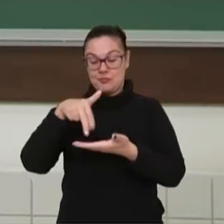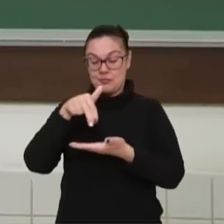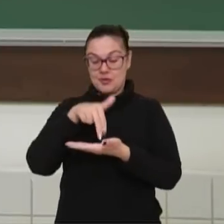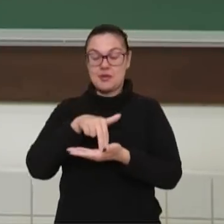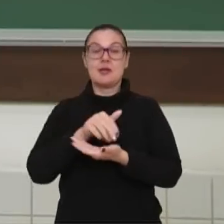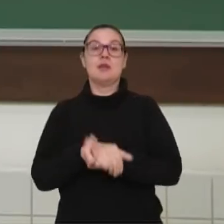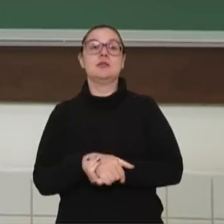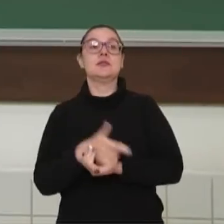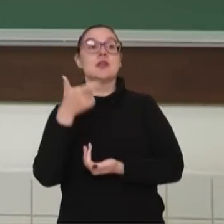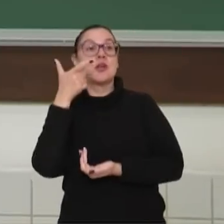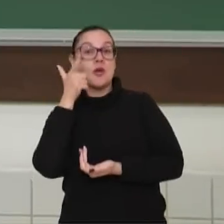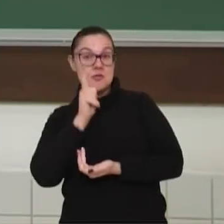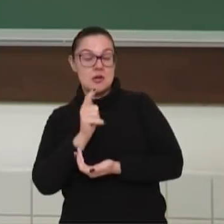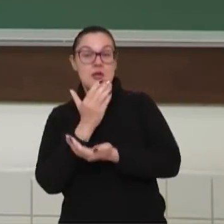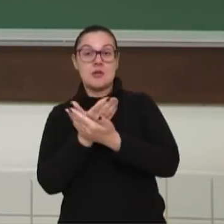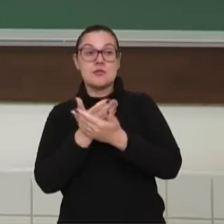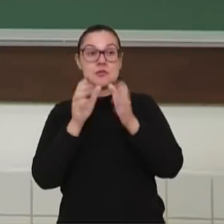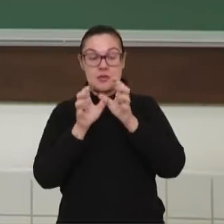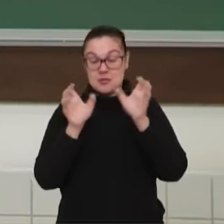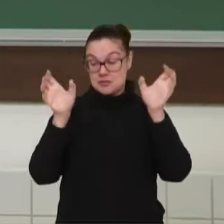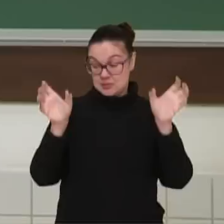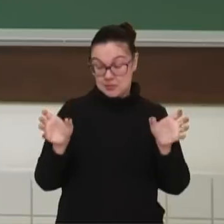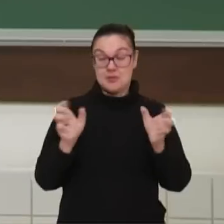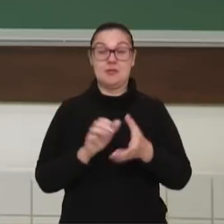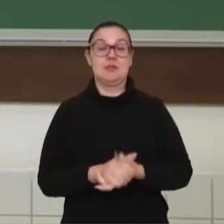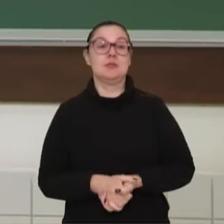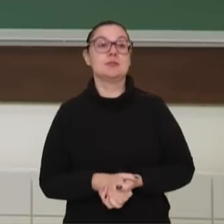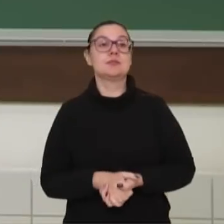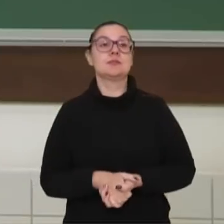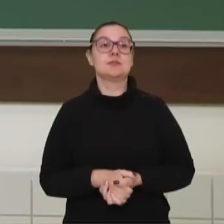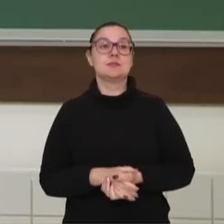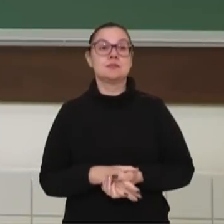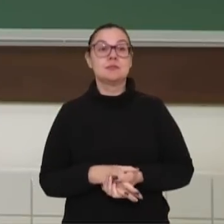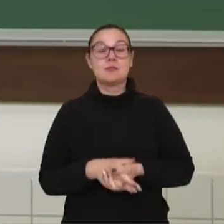a gente consegue estudar elas separadas.